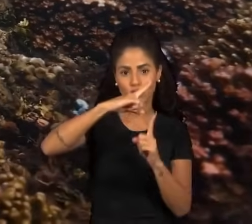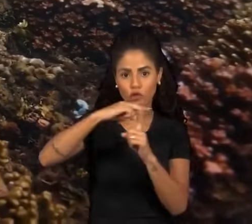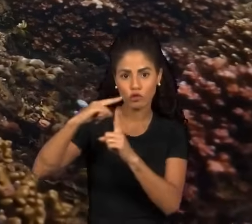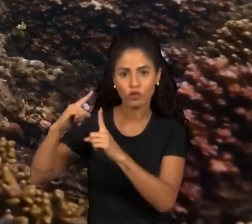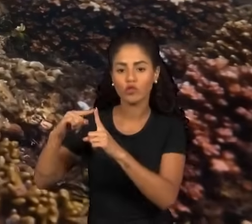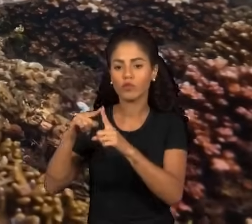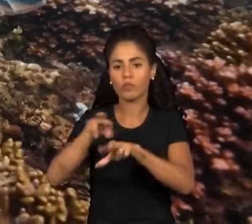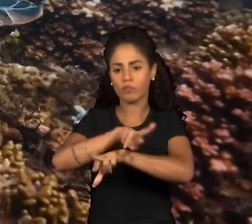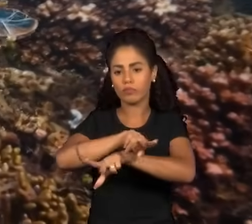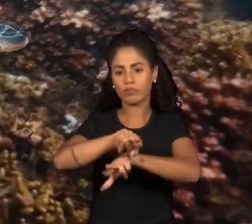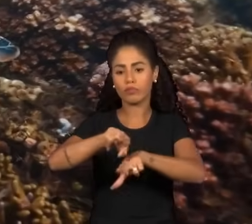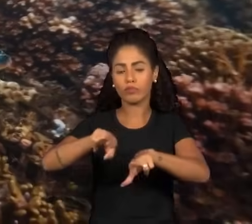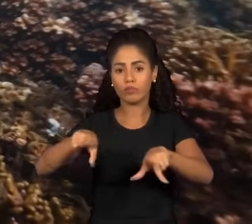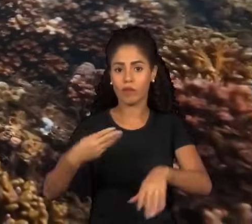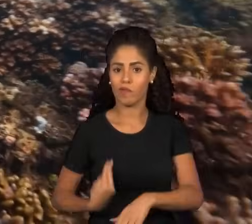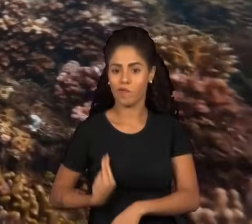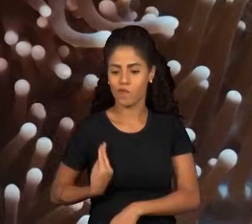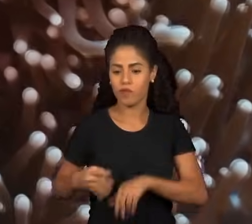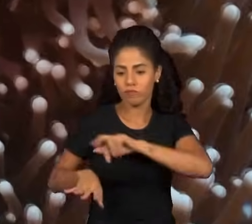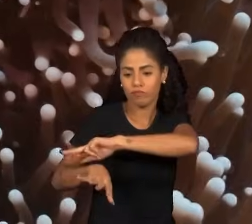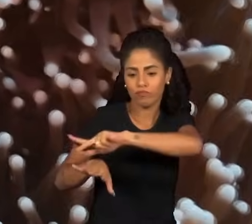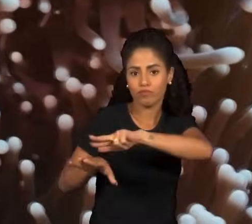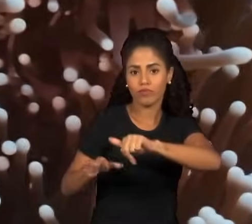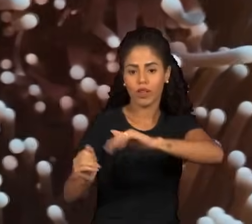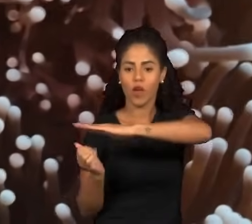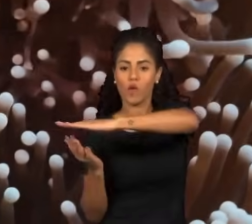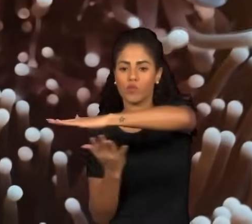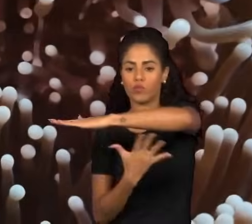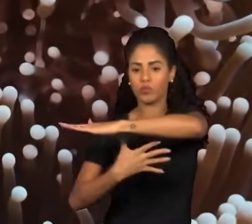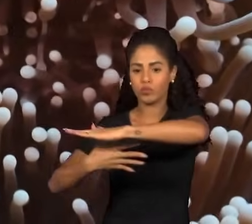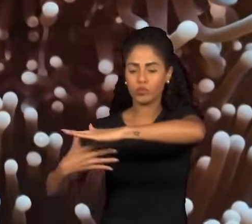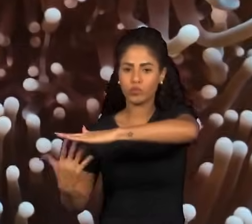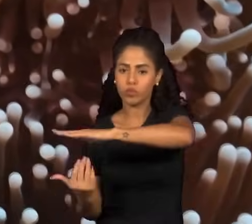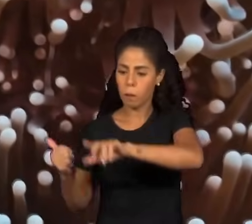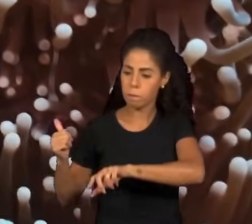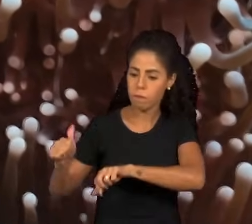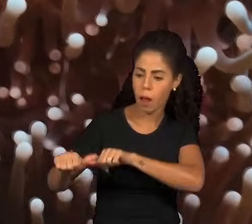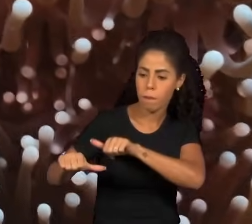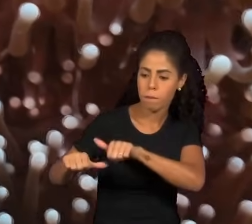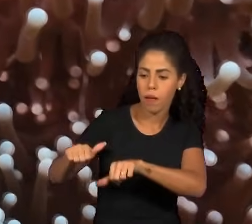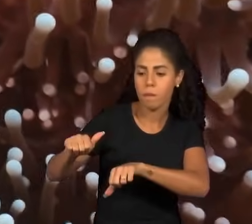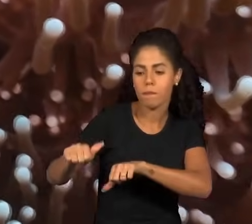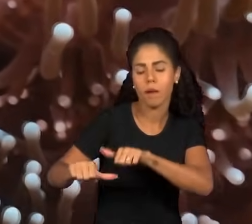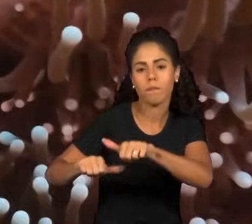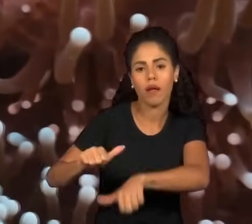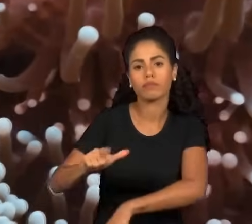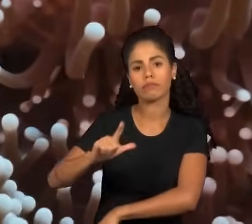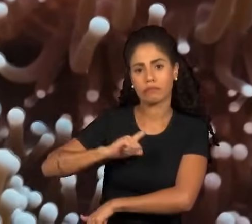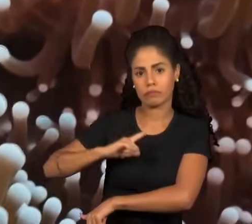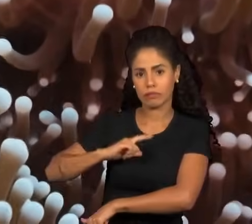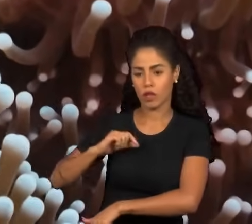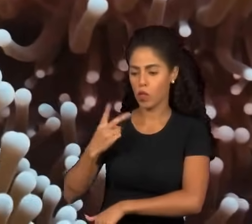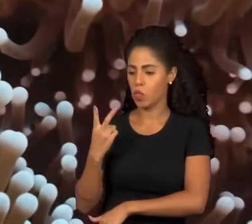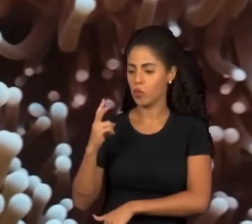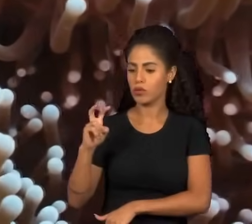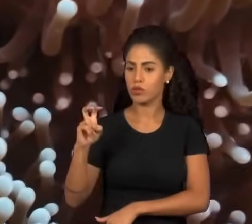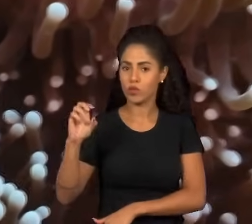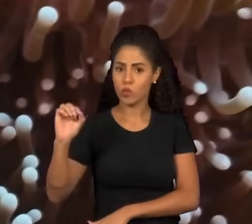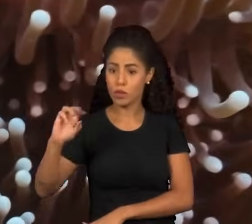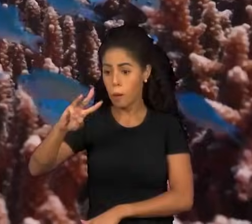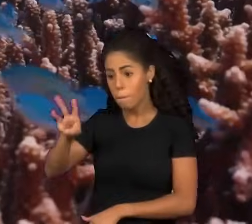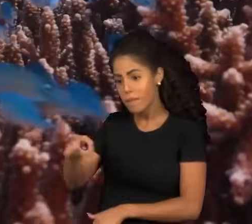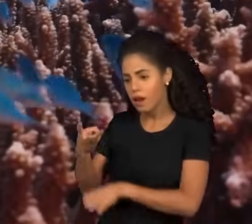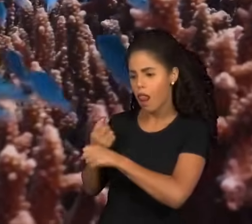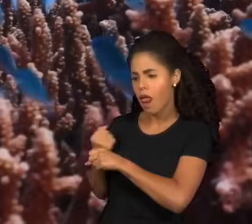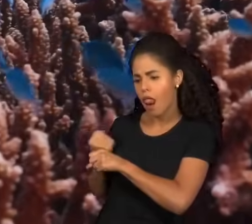marinhas vivem e se reproduzem em torno desses ecossistemas que existem há mais de 250 milhões